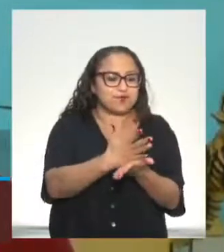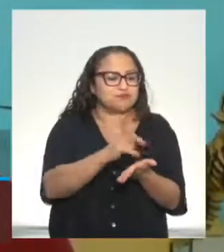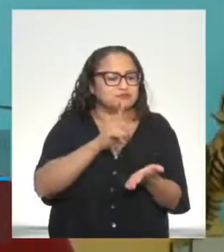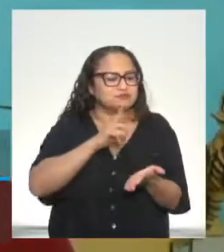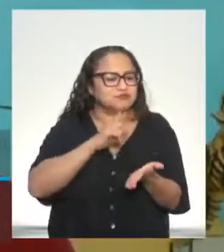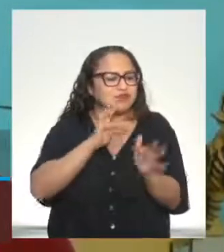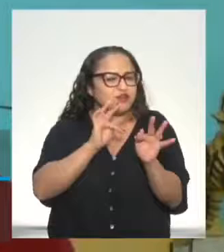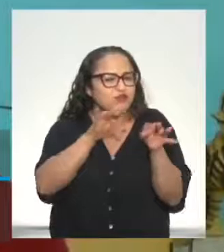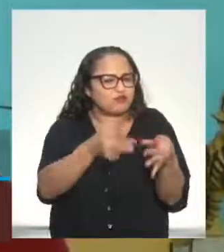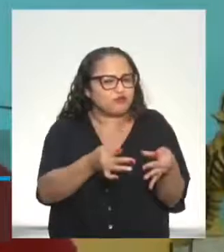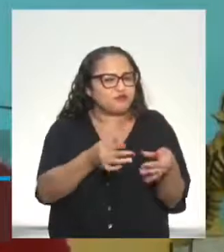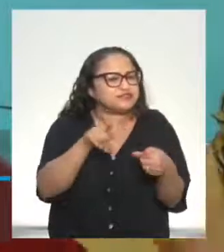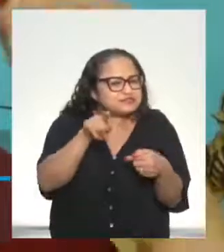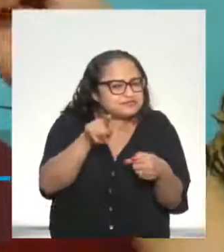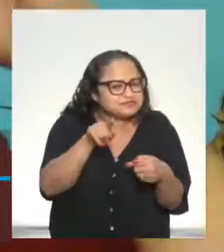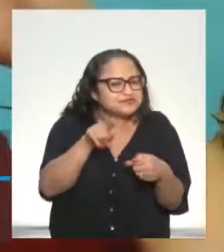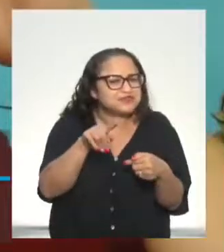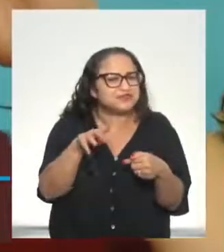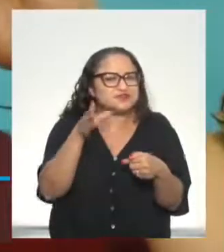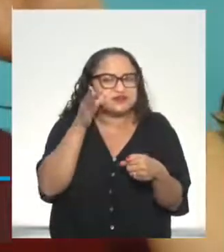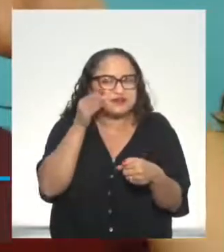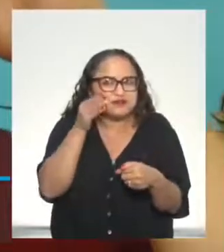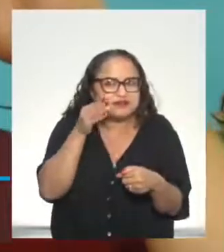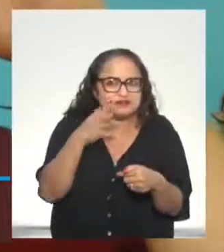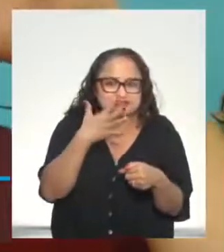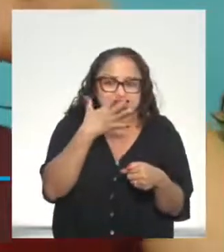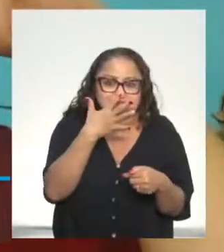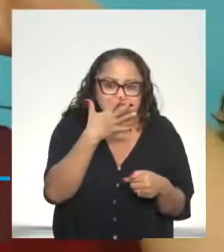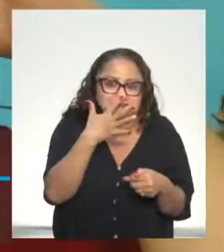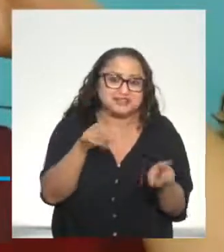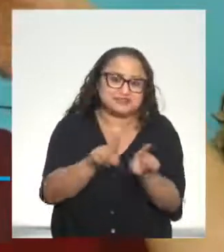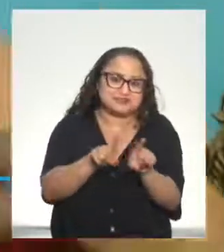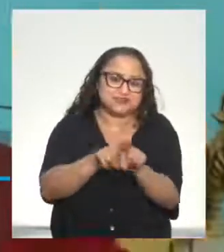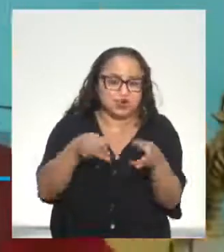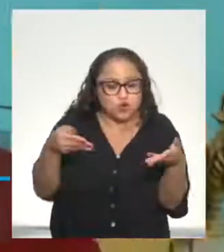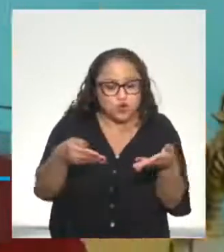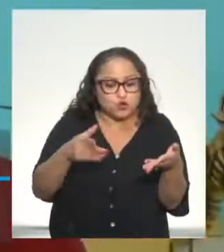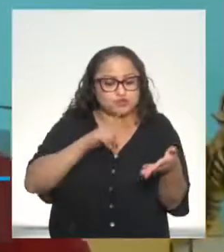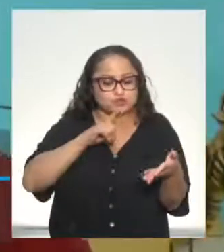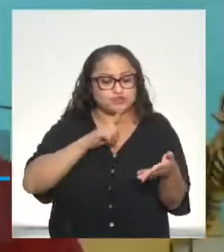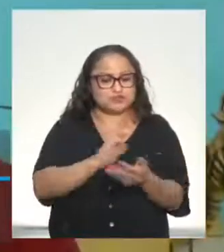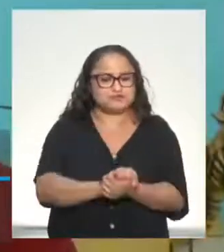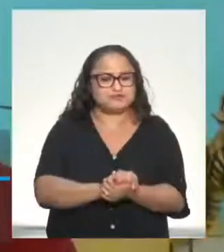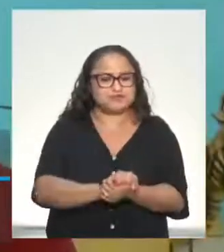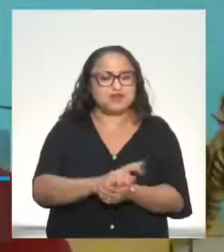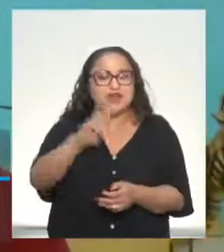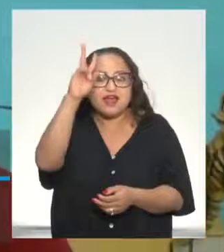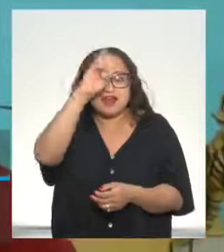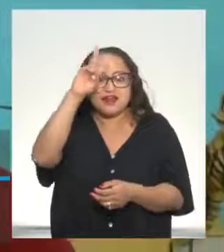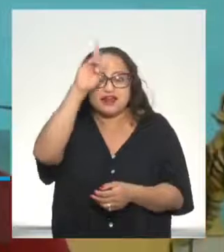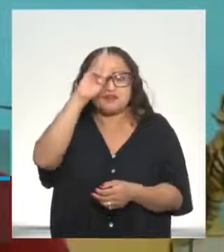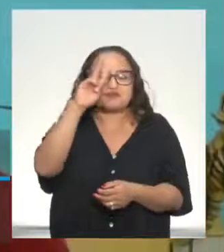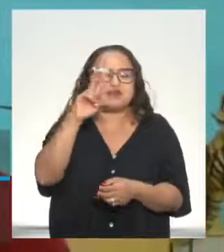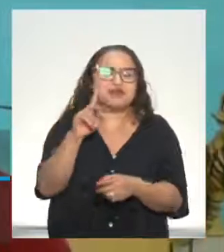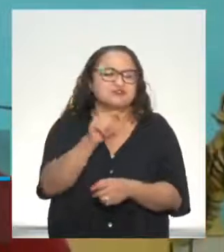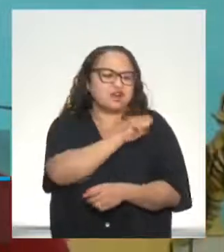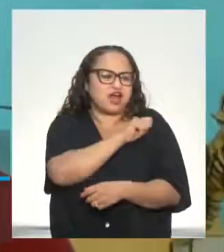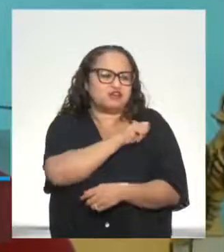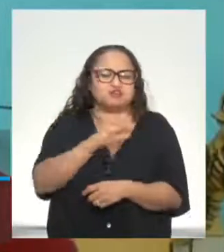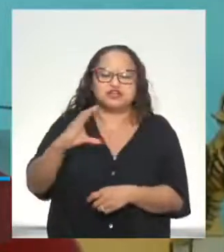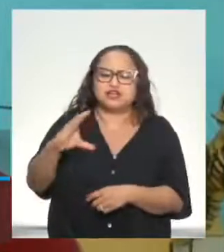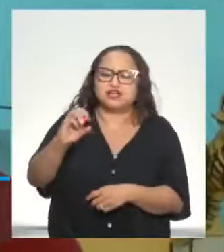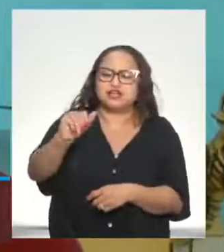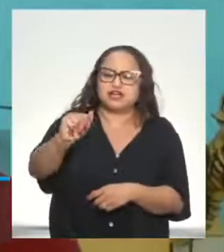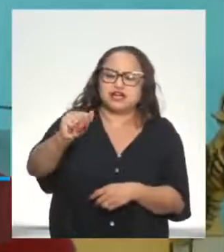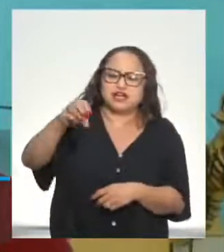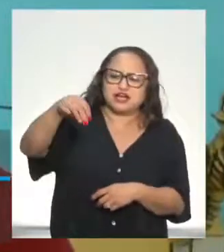daí, porque você vai curtir muito o que nós temos hoje. Bom, foi bem lembrado aí, se não me engano foi a Camila, né, que disse que já esteve